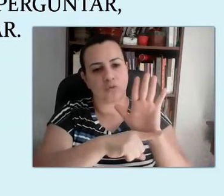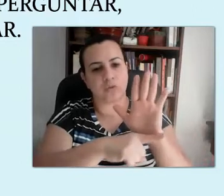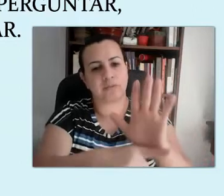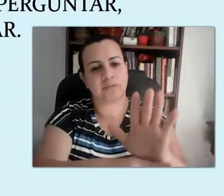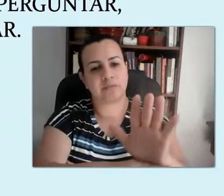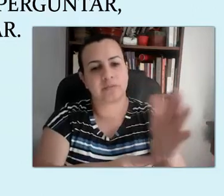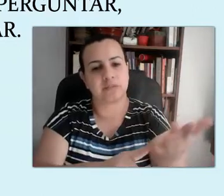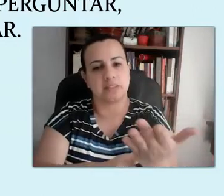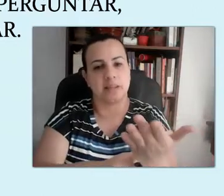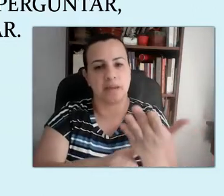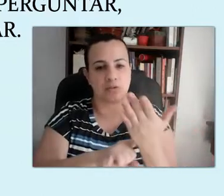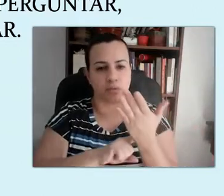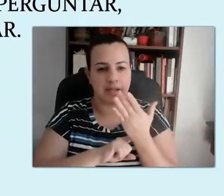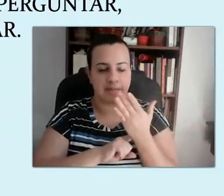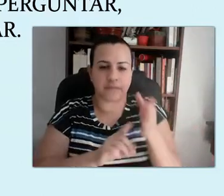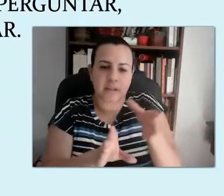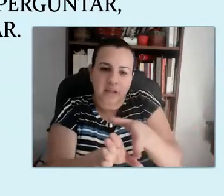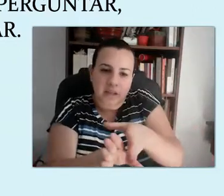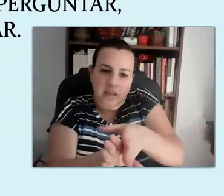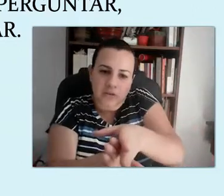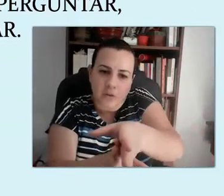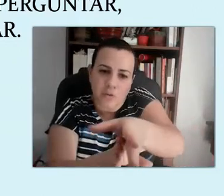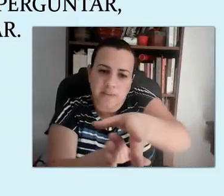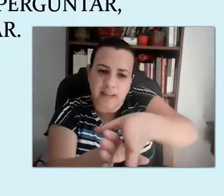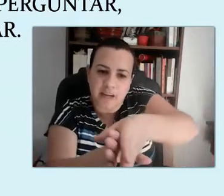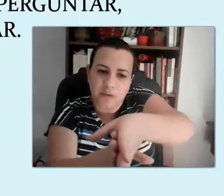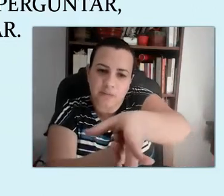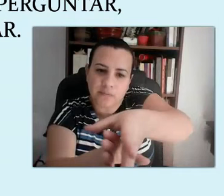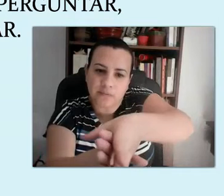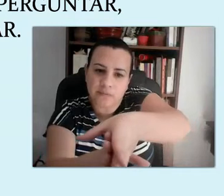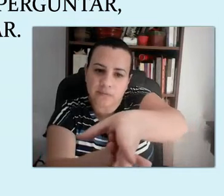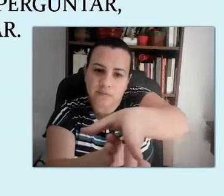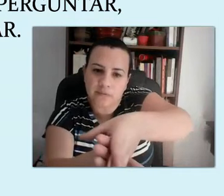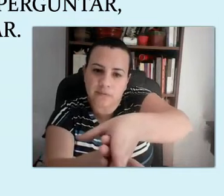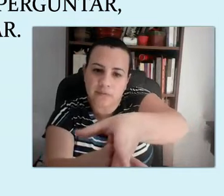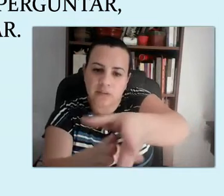Te ajudo, você me ajuda. Eu te aconselho,